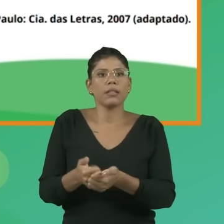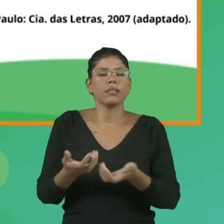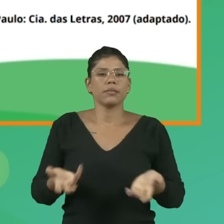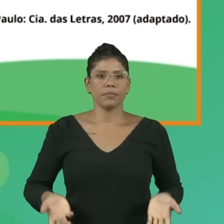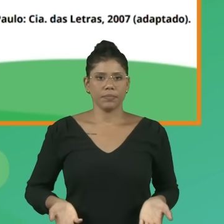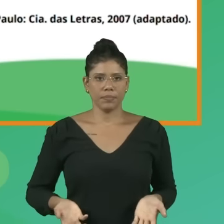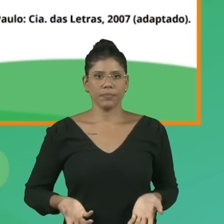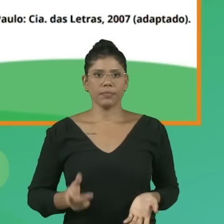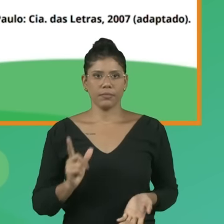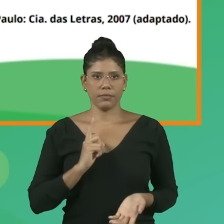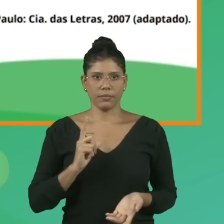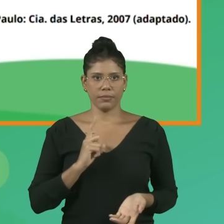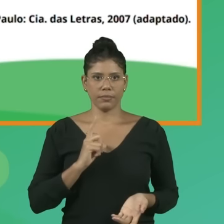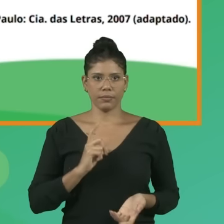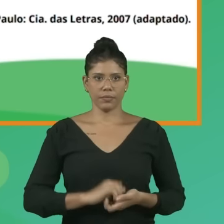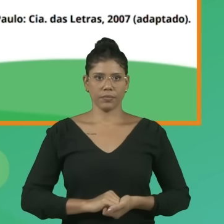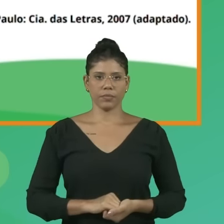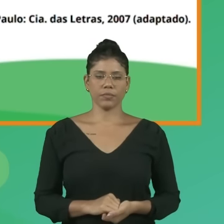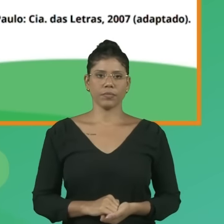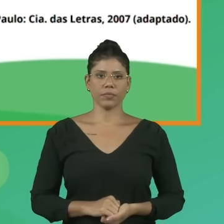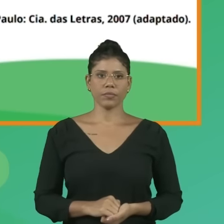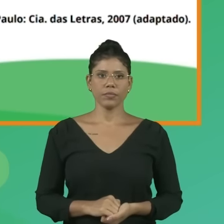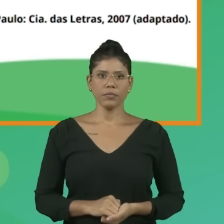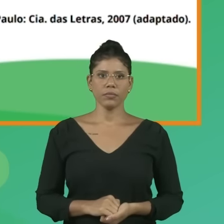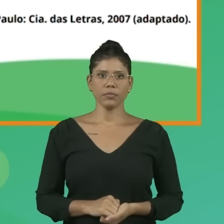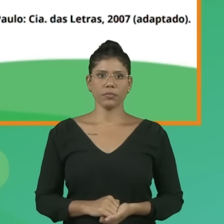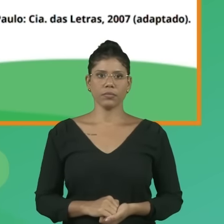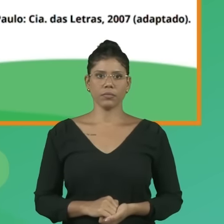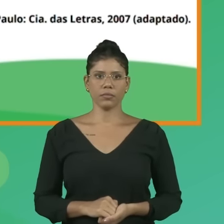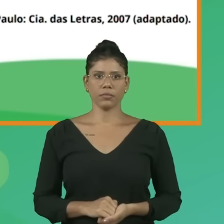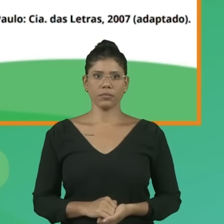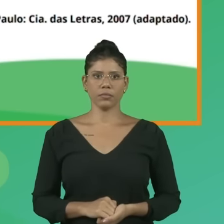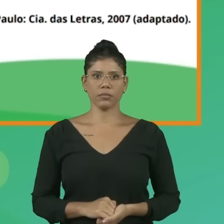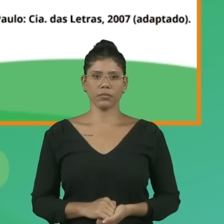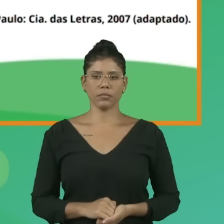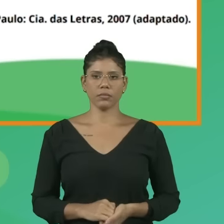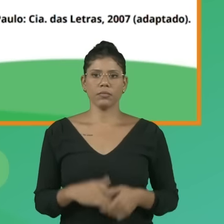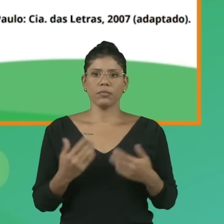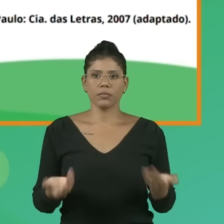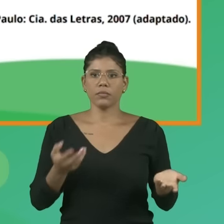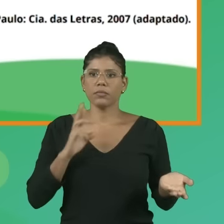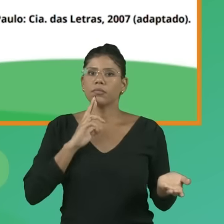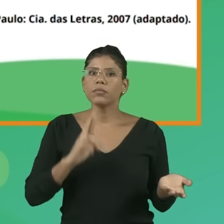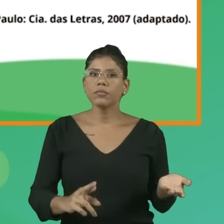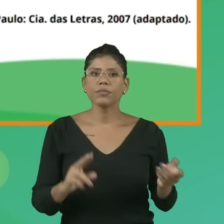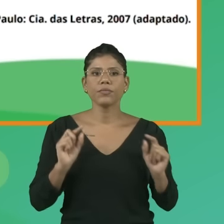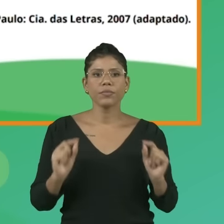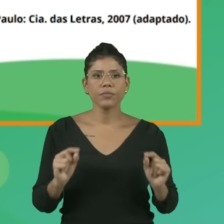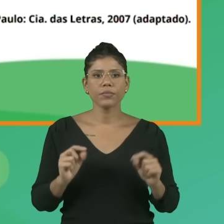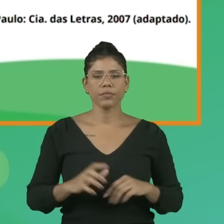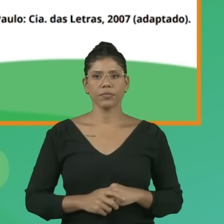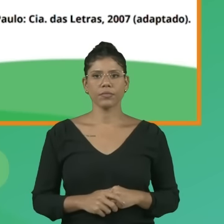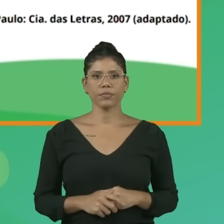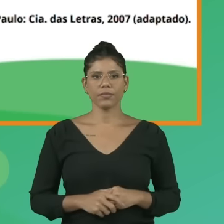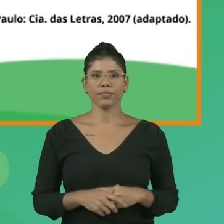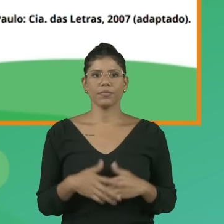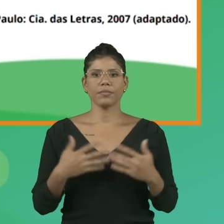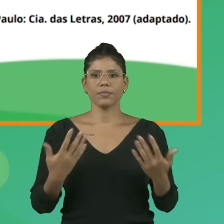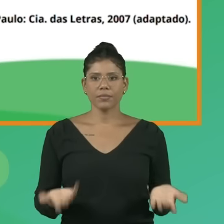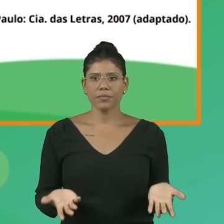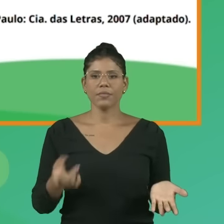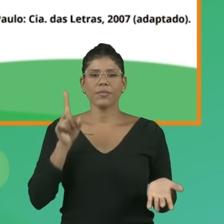por esse Estado Islâmico que estava em ascensão no momento. Então, a memória recuperada da autora